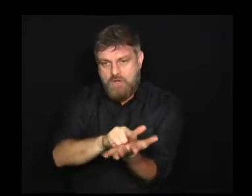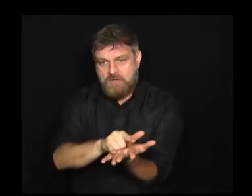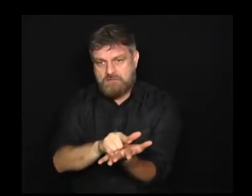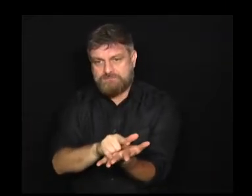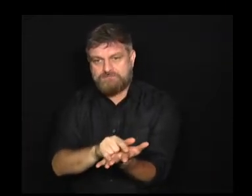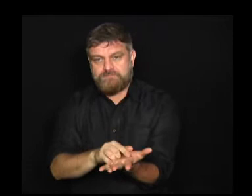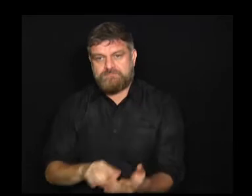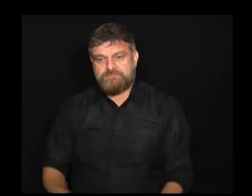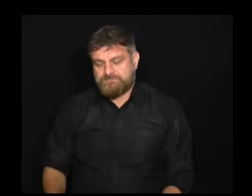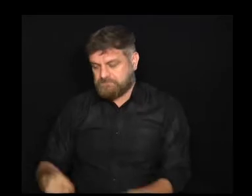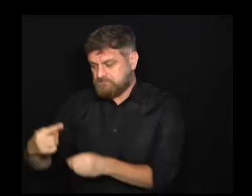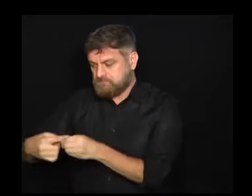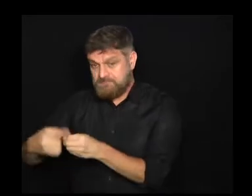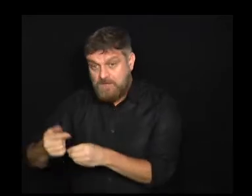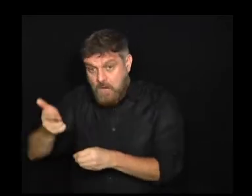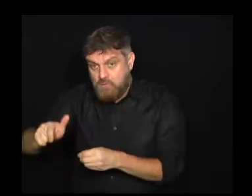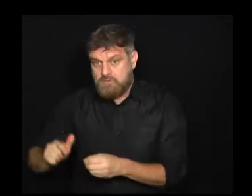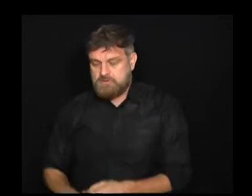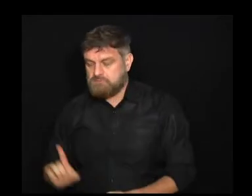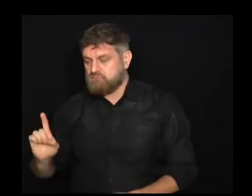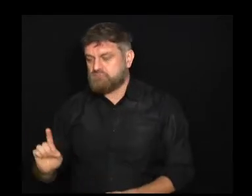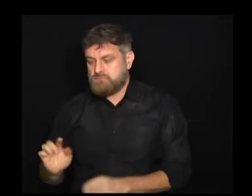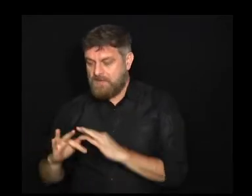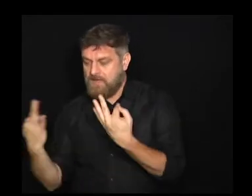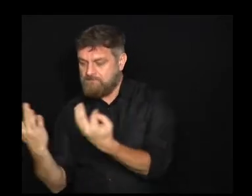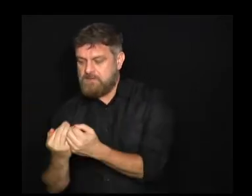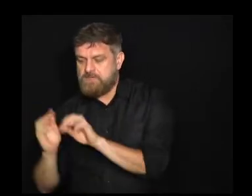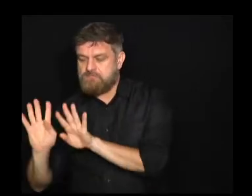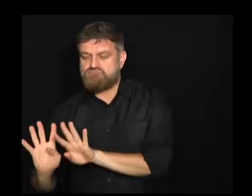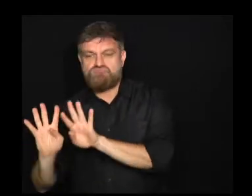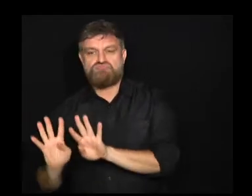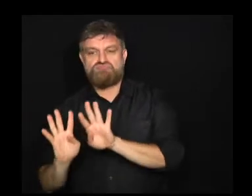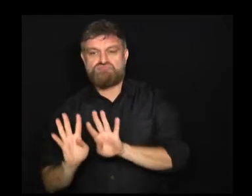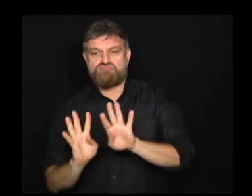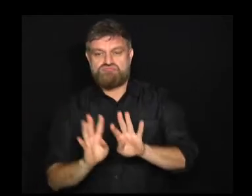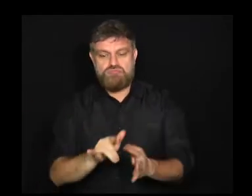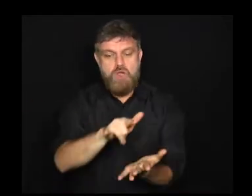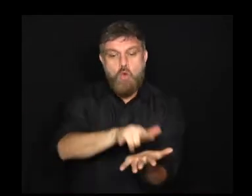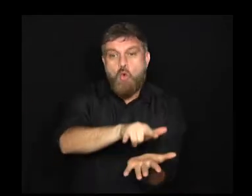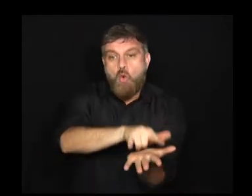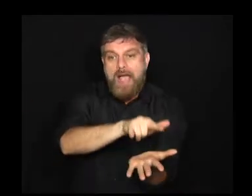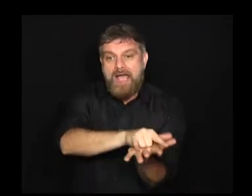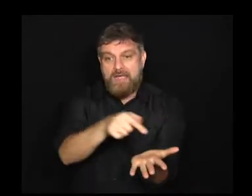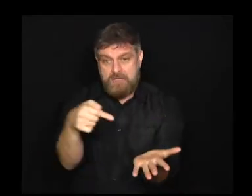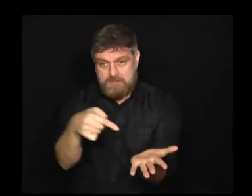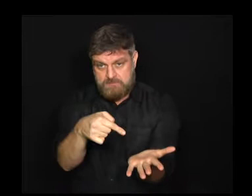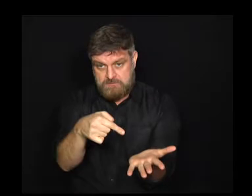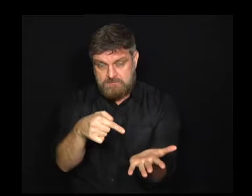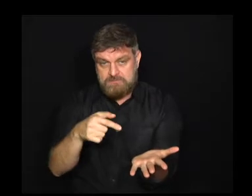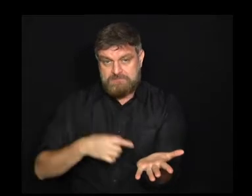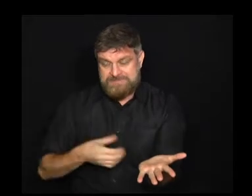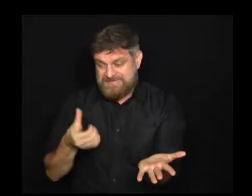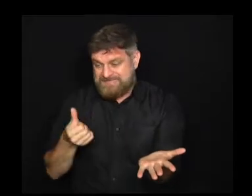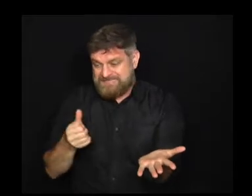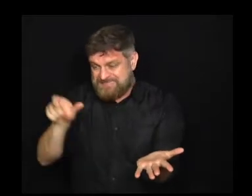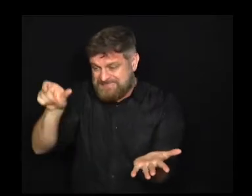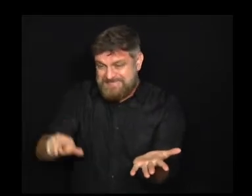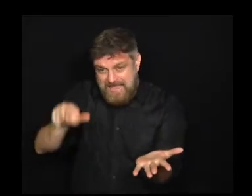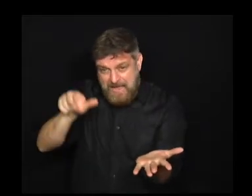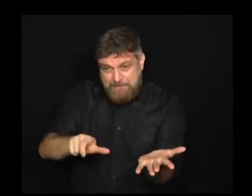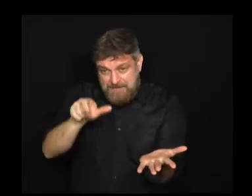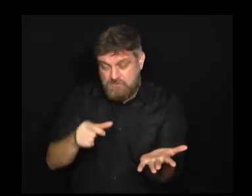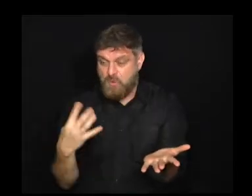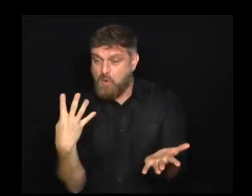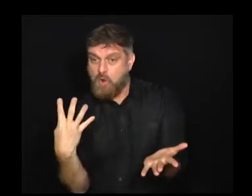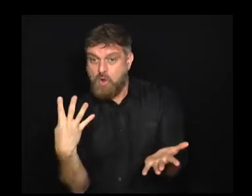Shenzhen, o nome da cidade. E ela foi para Wuhan, e de uma família de 6 pessoas, tá certo?